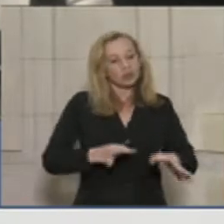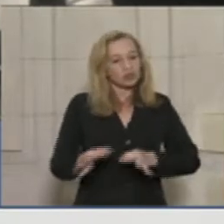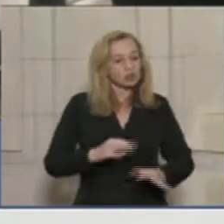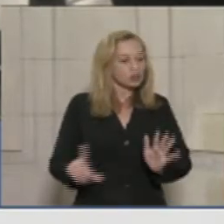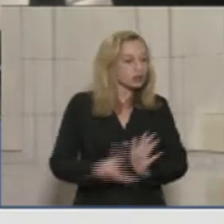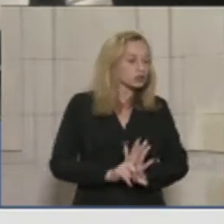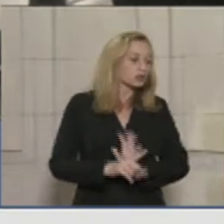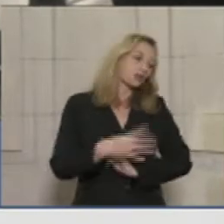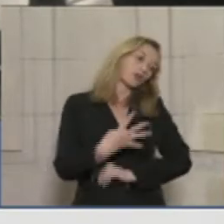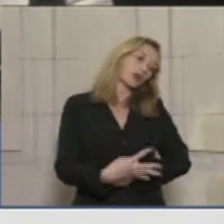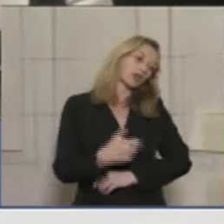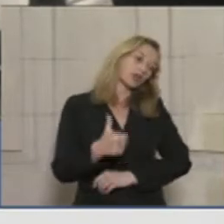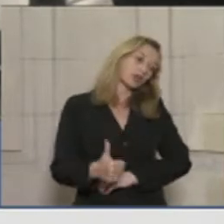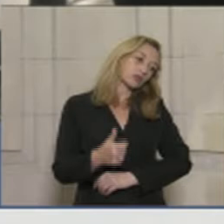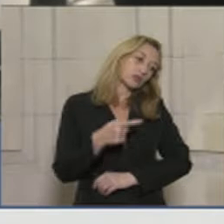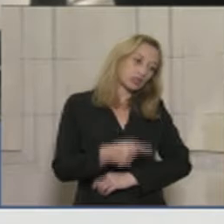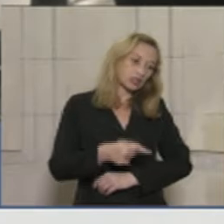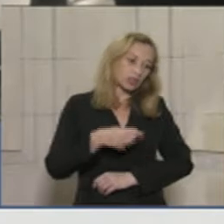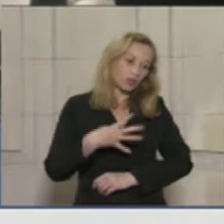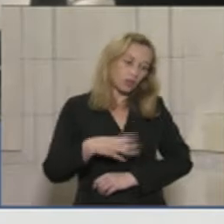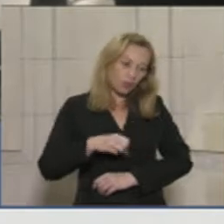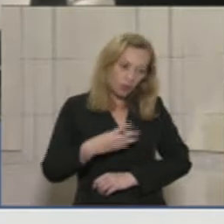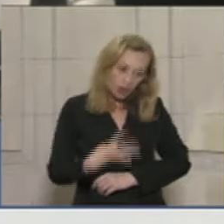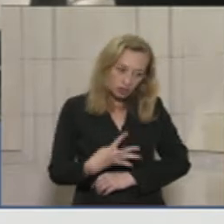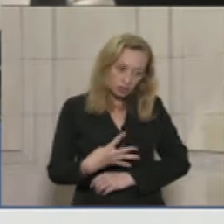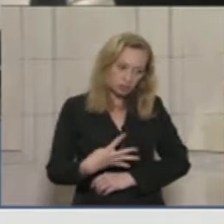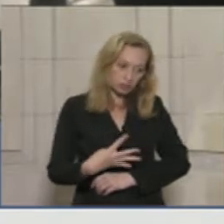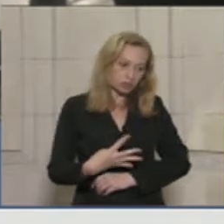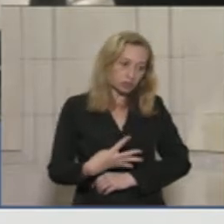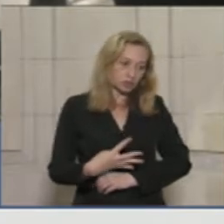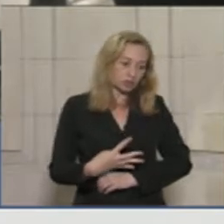Projeto de lei 4174,